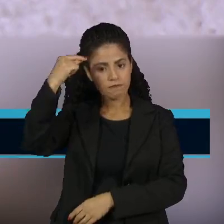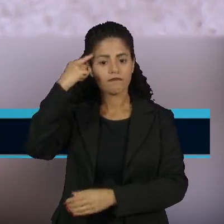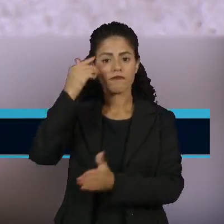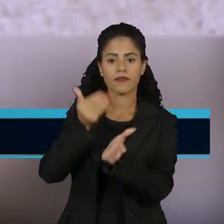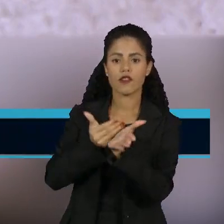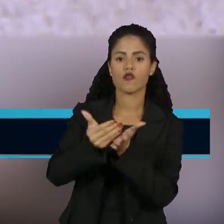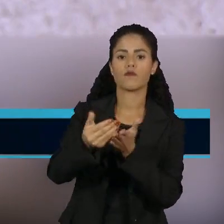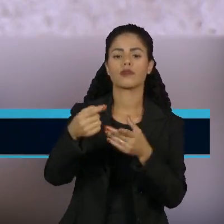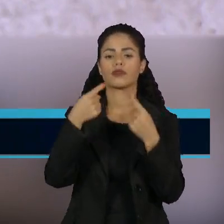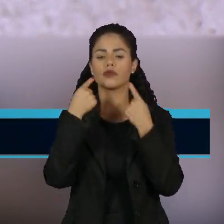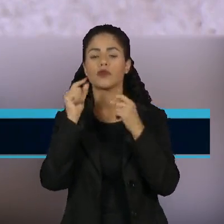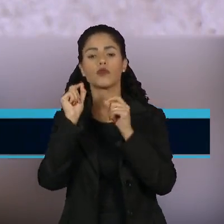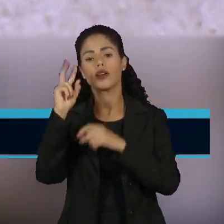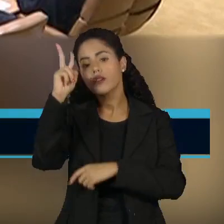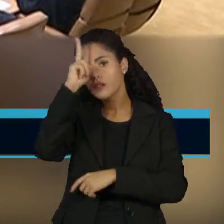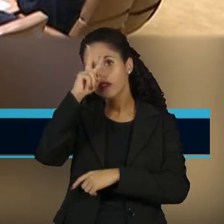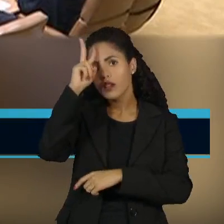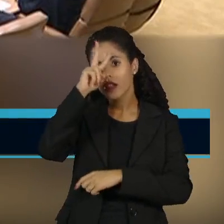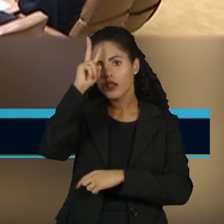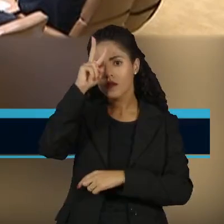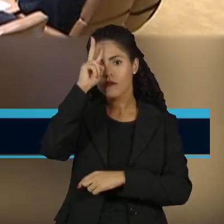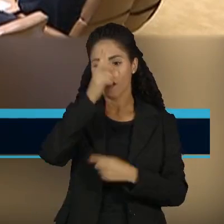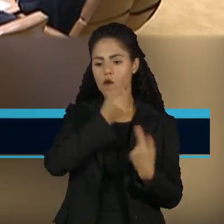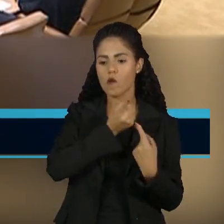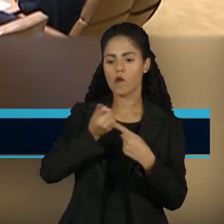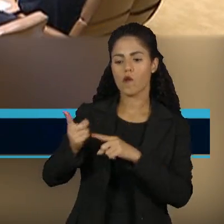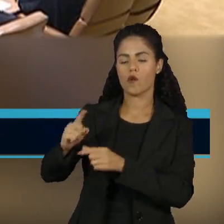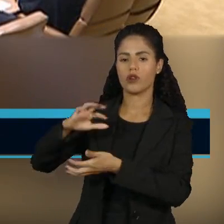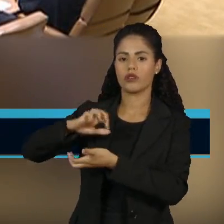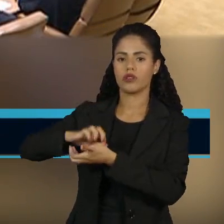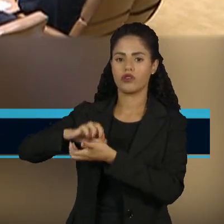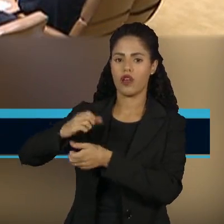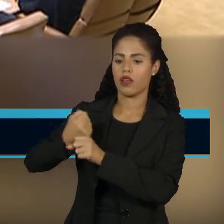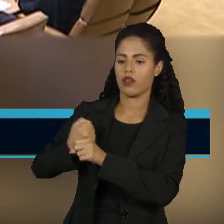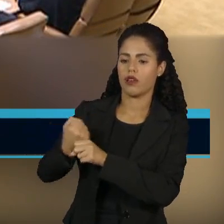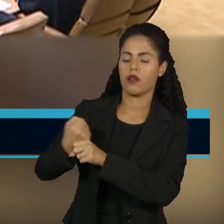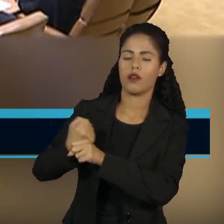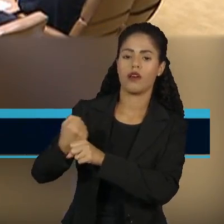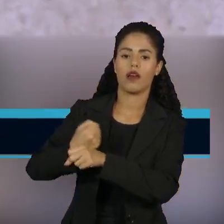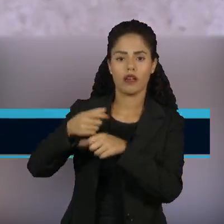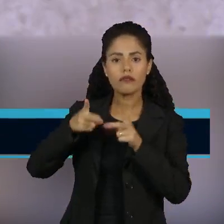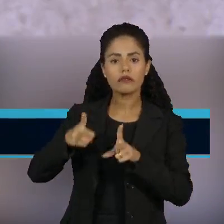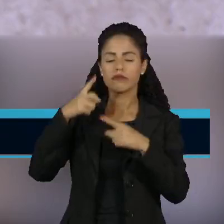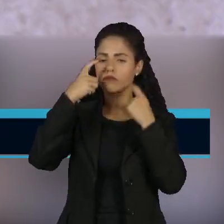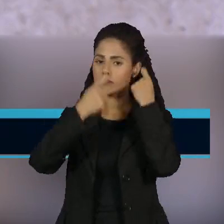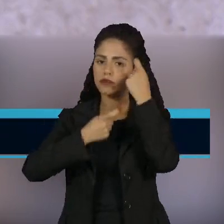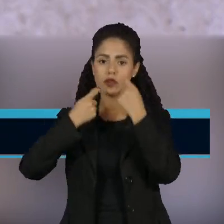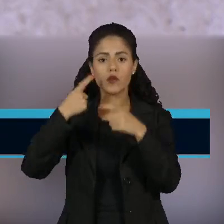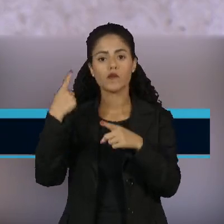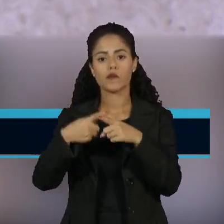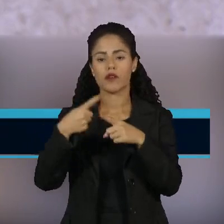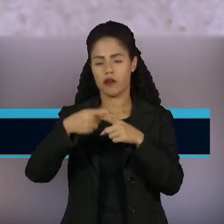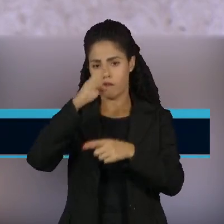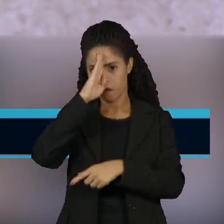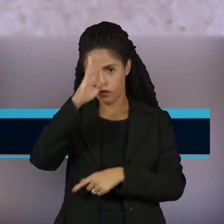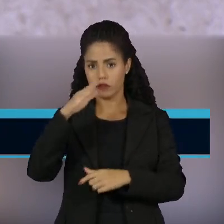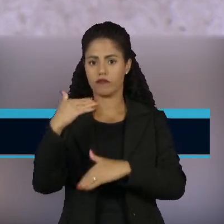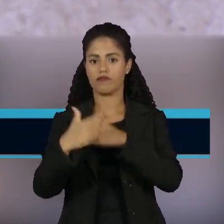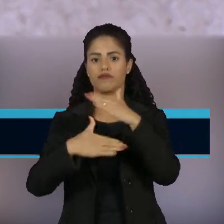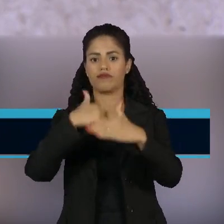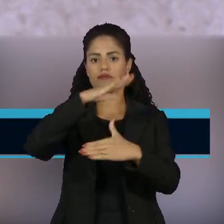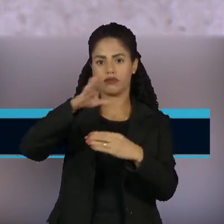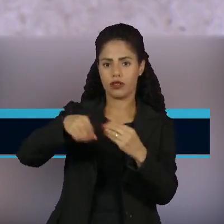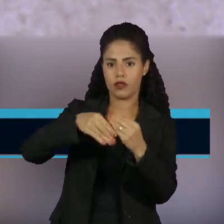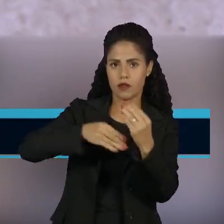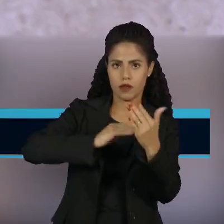começou a sessão lembrando os ataques que a Corte sofreu nos últimos anos e que ainda preocupam, principalmente com o avanço da PEC.